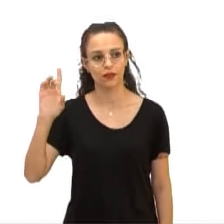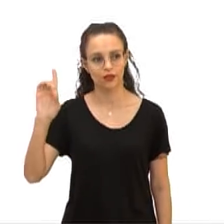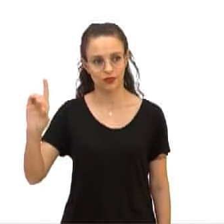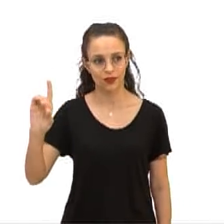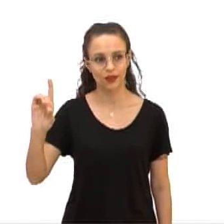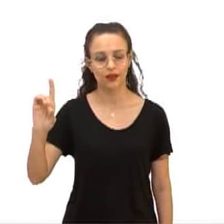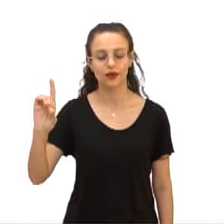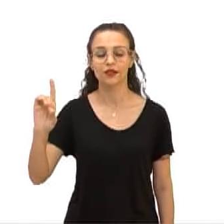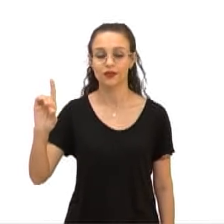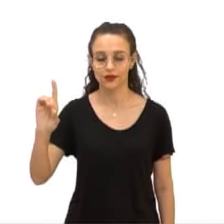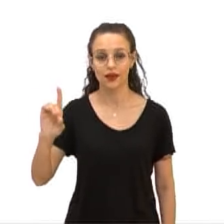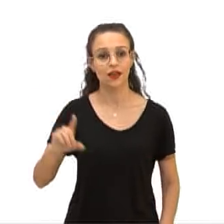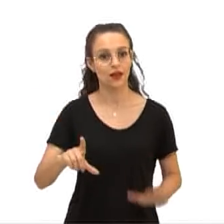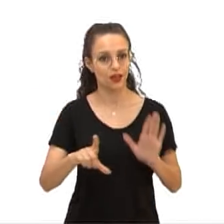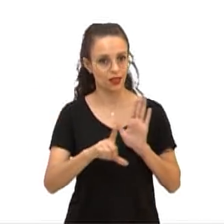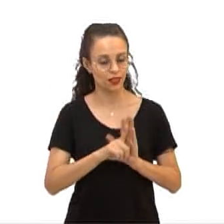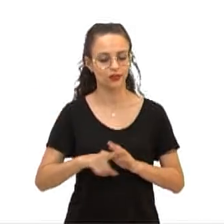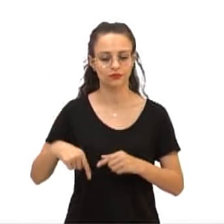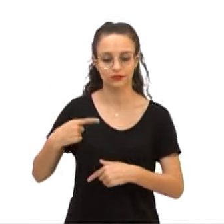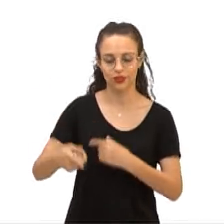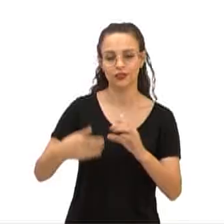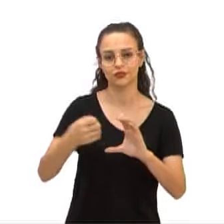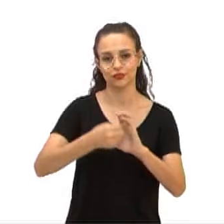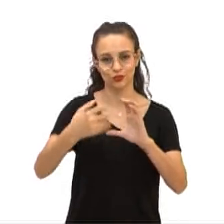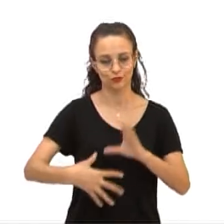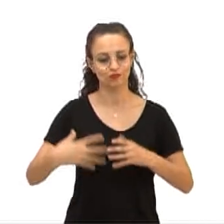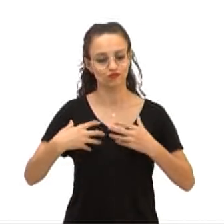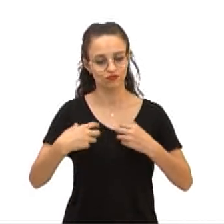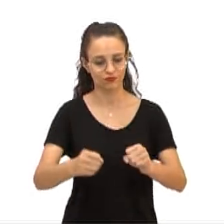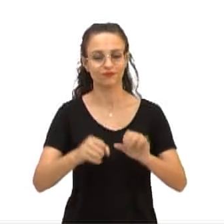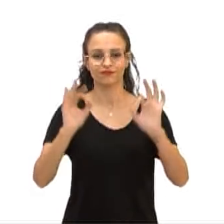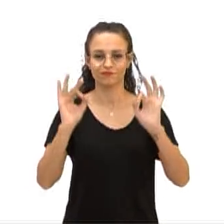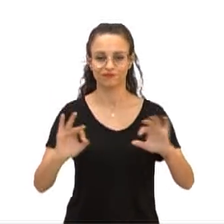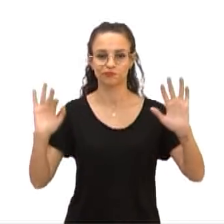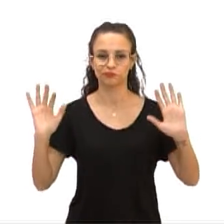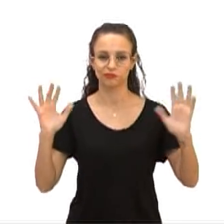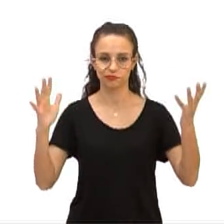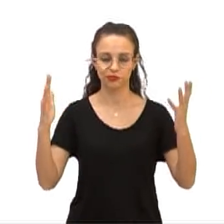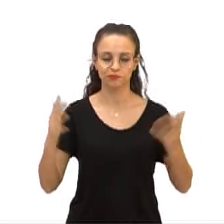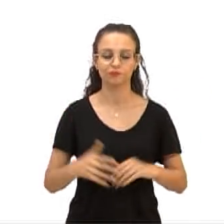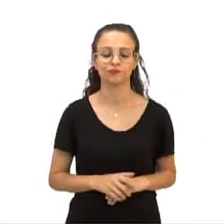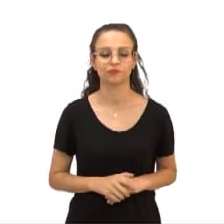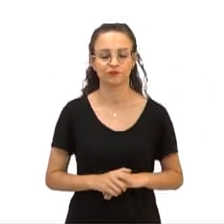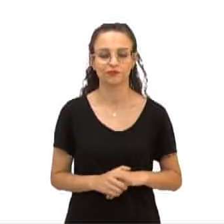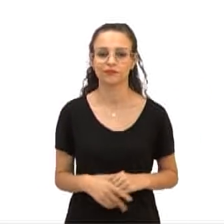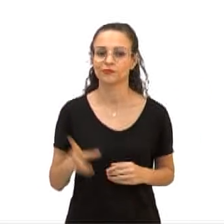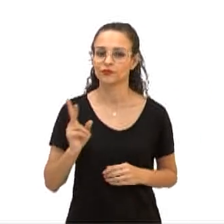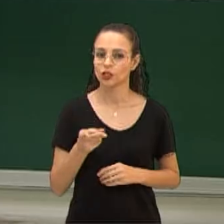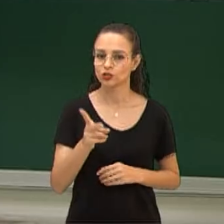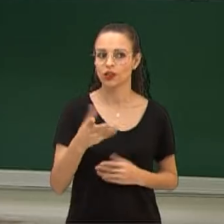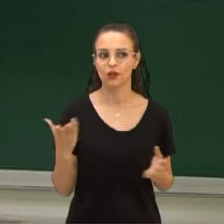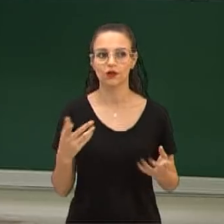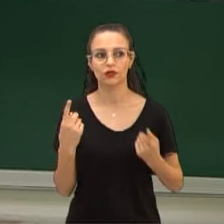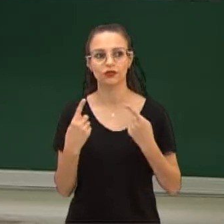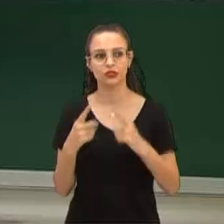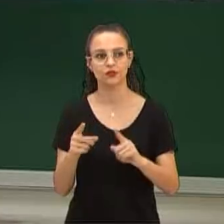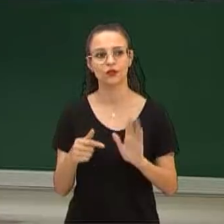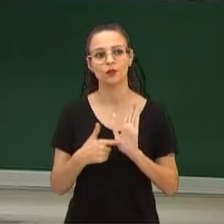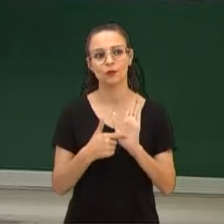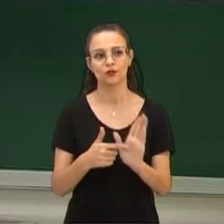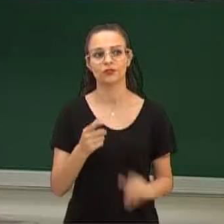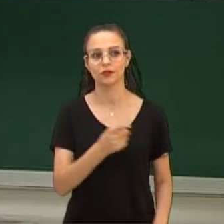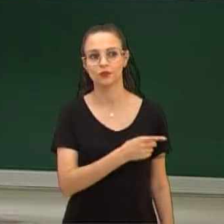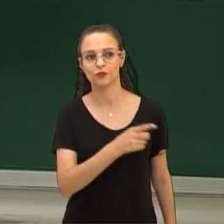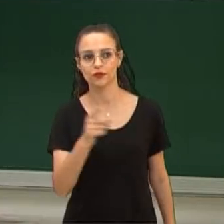Herança dos Caracteres Adquiridos, acertou. Parabéns. Vamos continuar? O meu desafio agora é mostrar